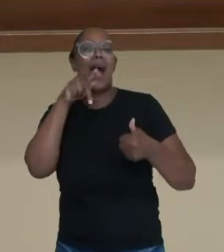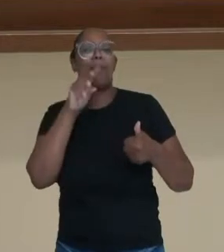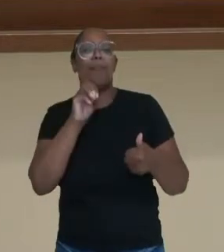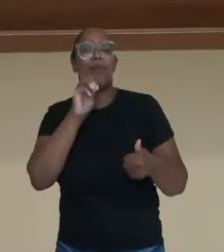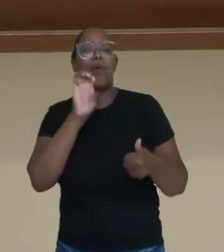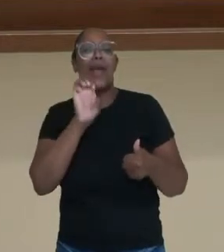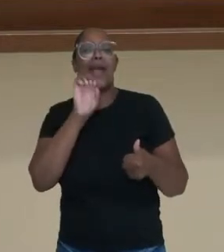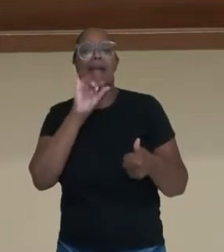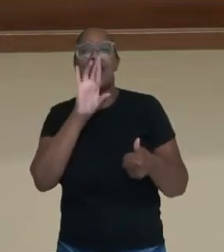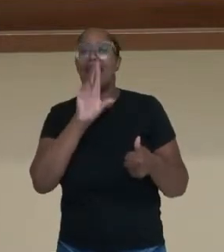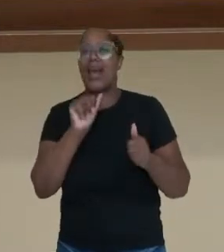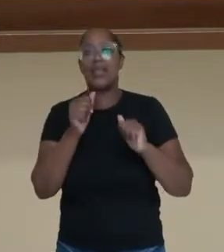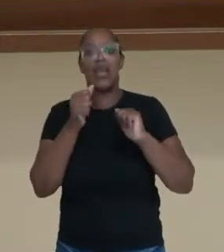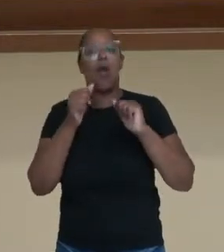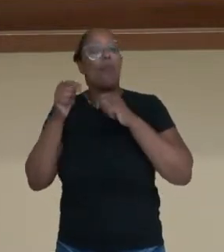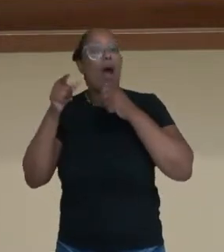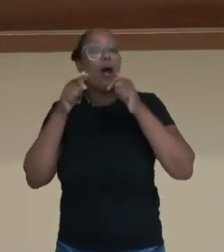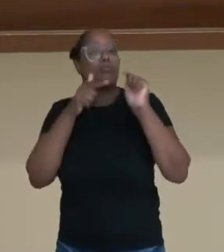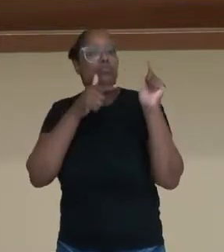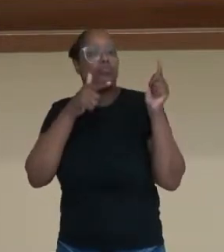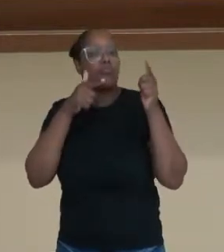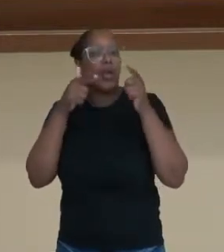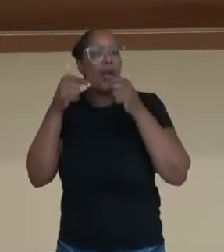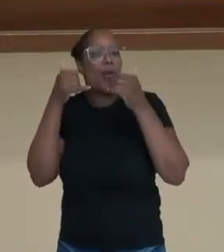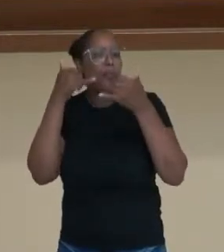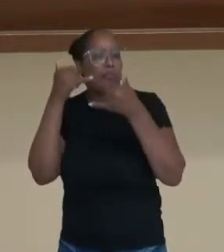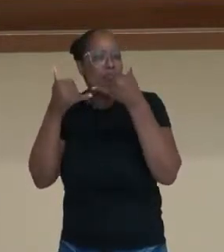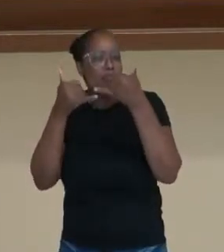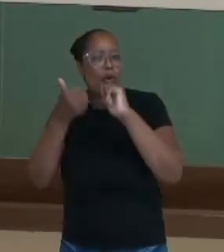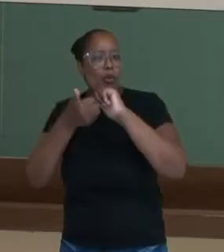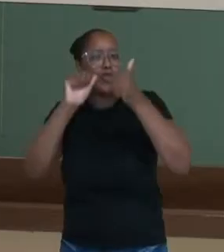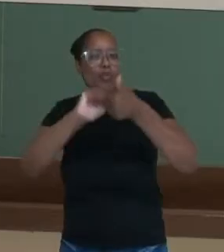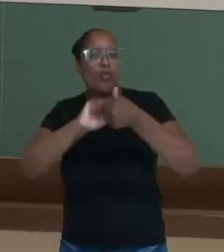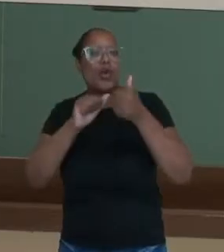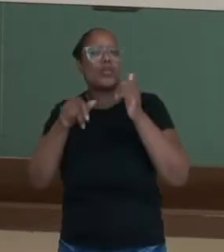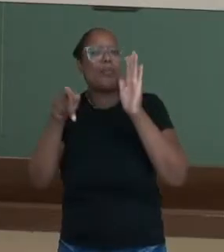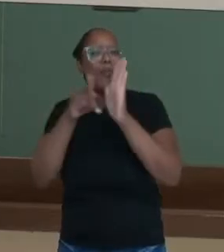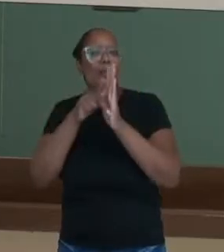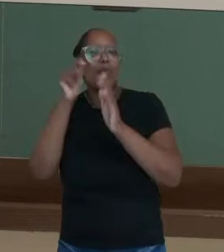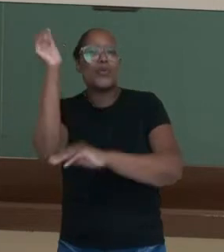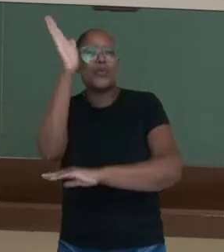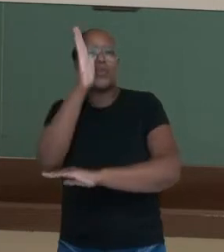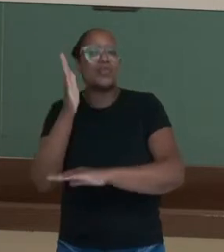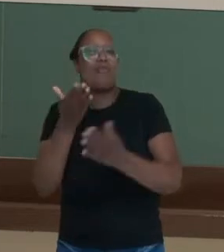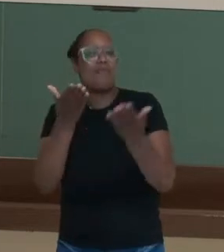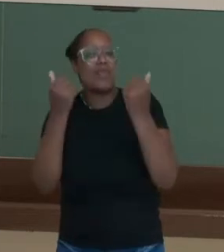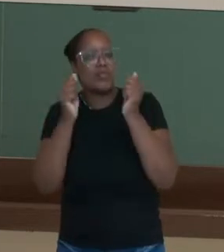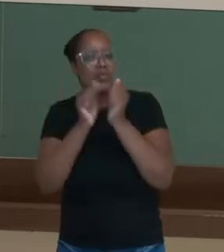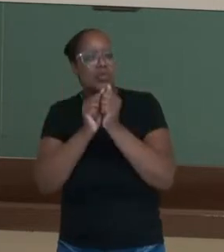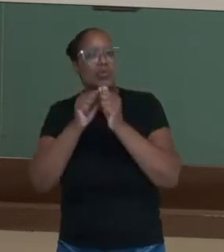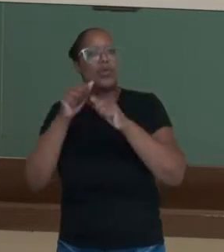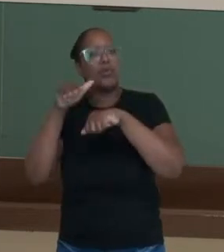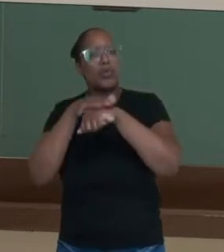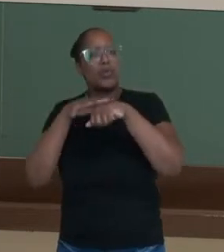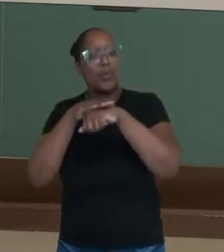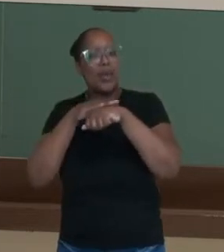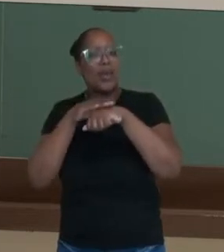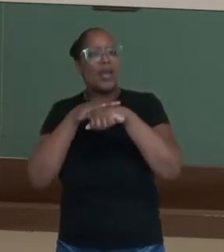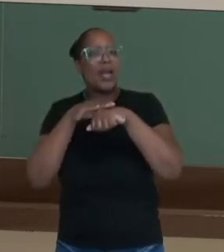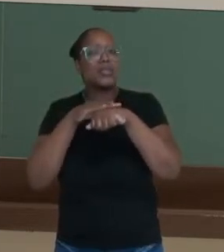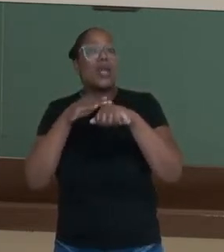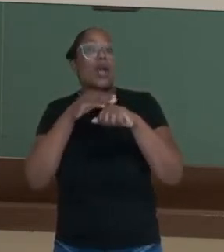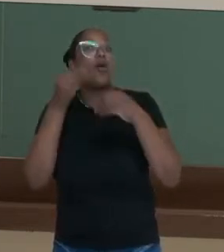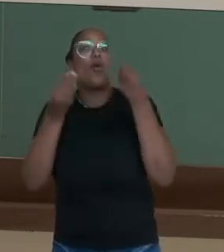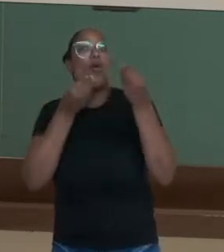genuinamente brasileira. Então, convido vocês, vem comigo para essa conversa sobre os instrumentos